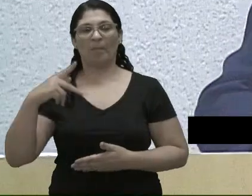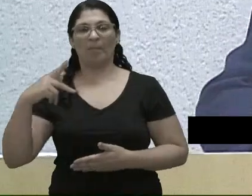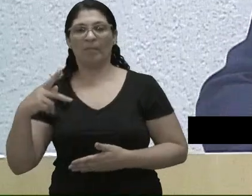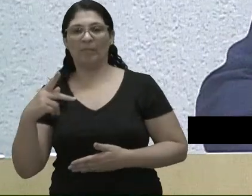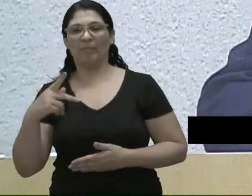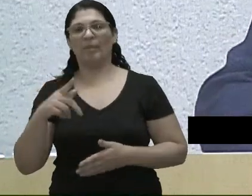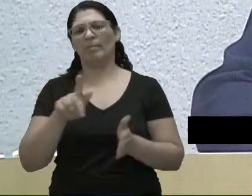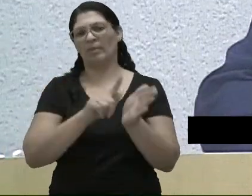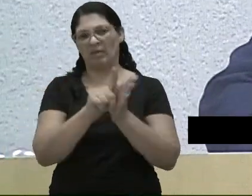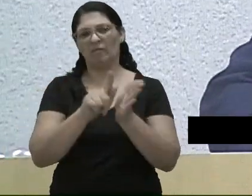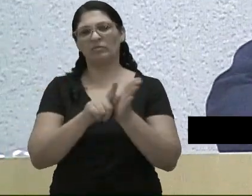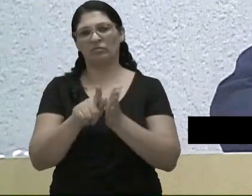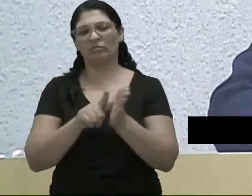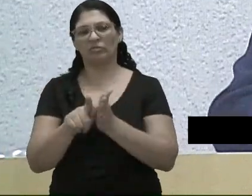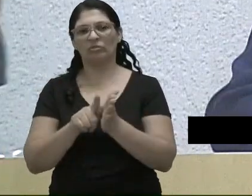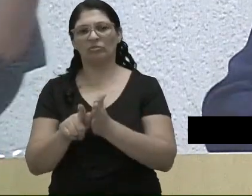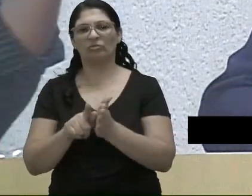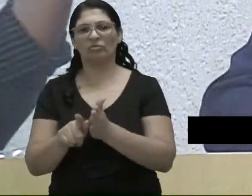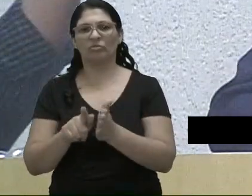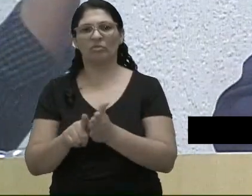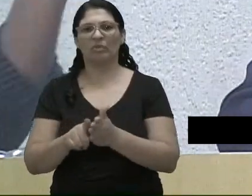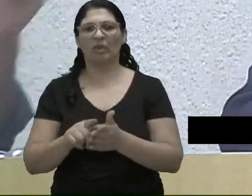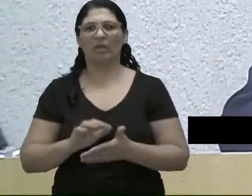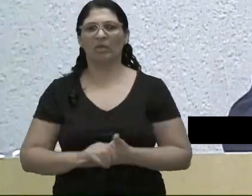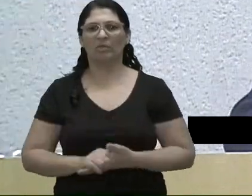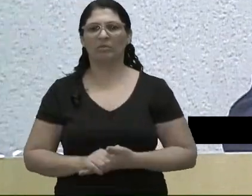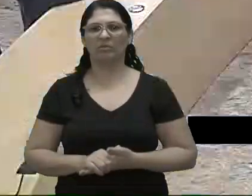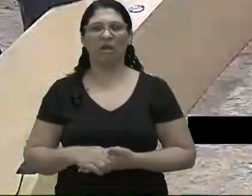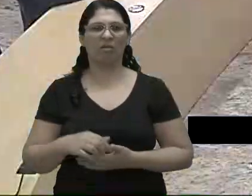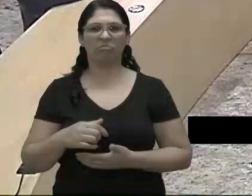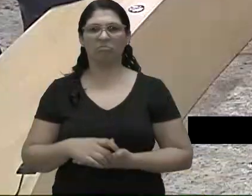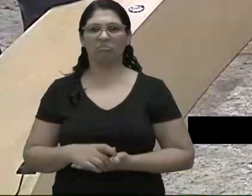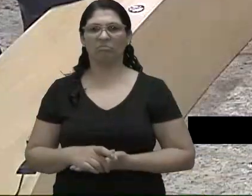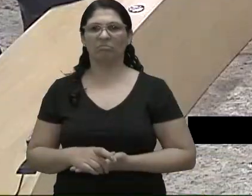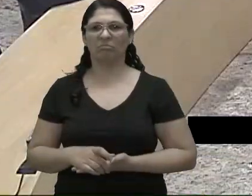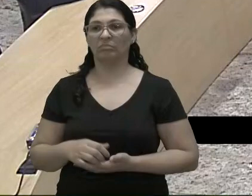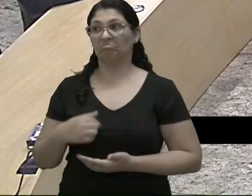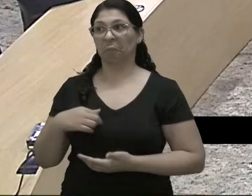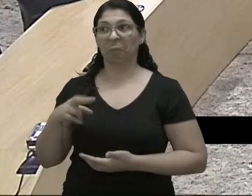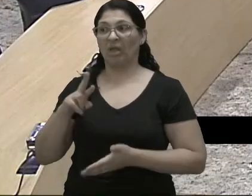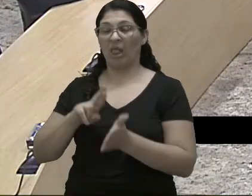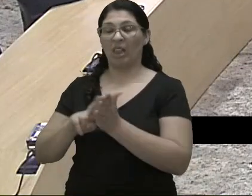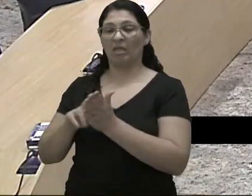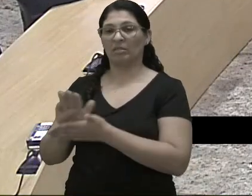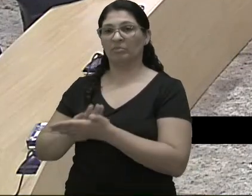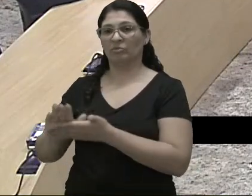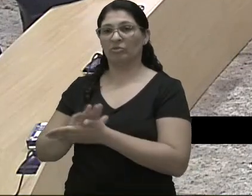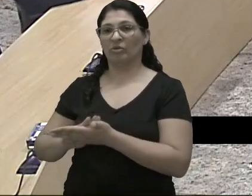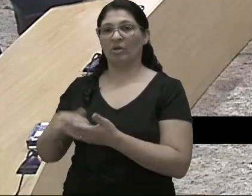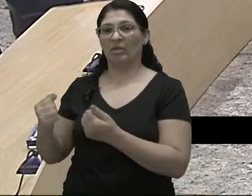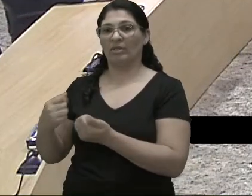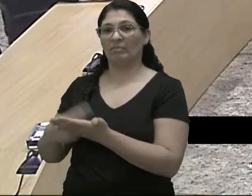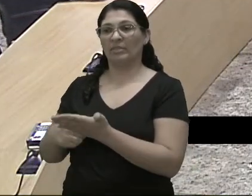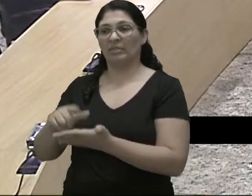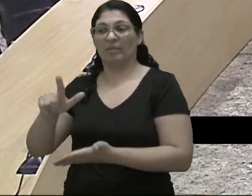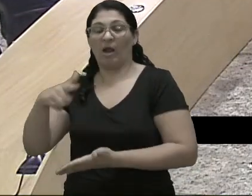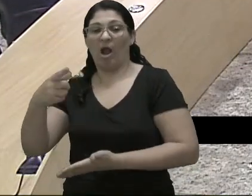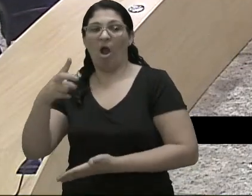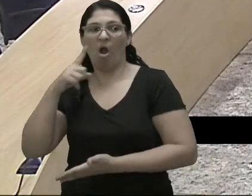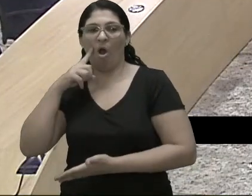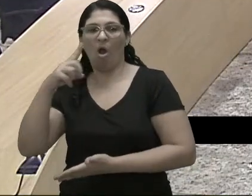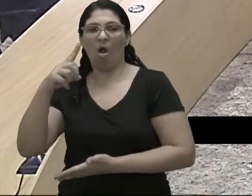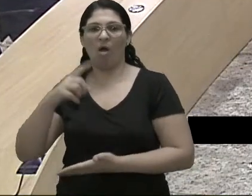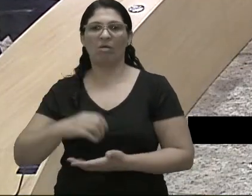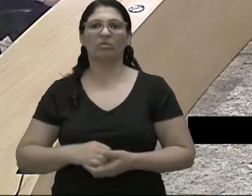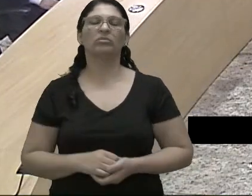alguns questionamentos logo após... Ele não responde mais nada, ele não responde mais. Como investigar, você tem que marcar outra oitiva, outra data. Positivo, é.